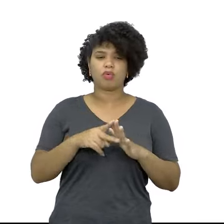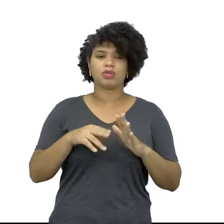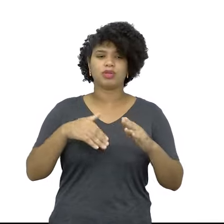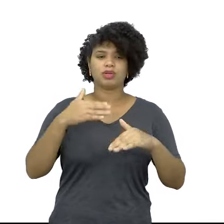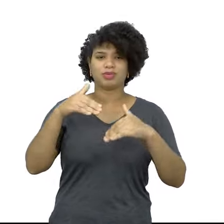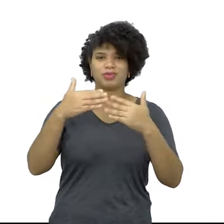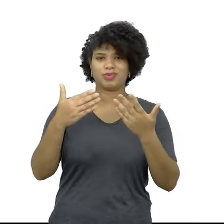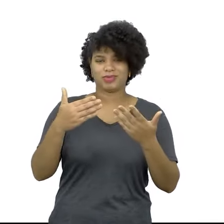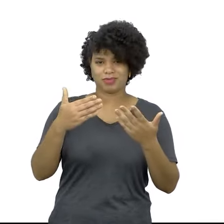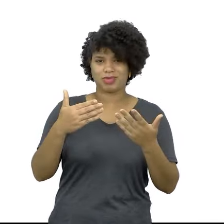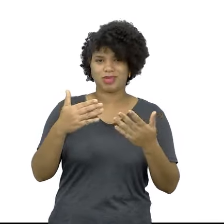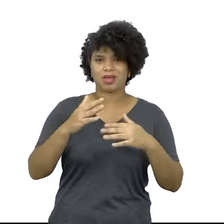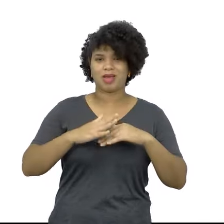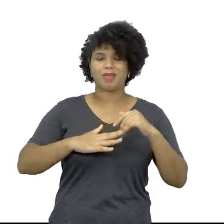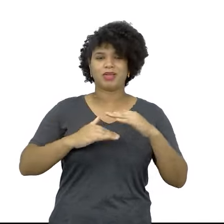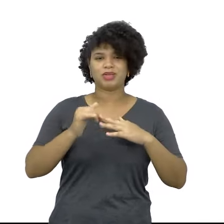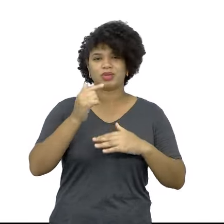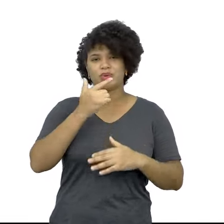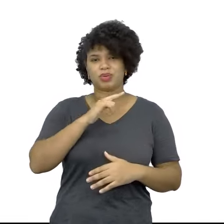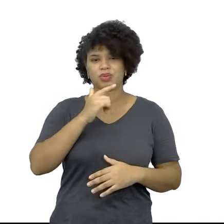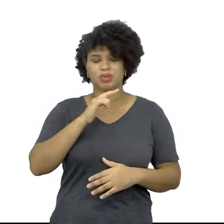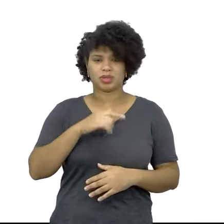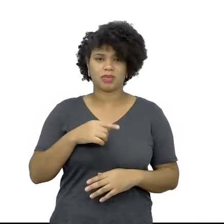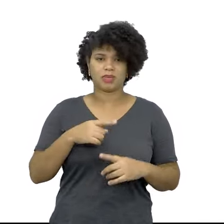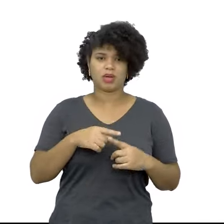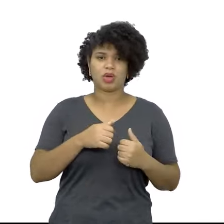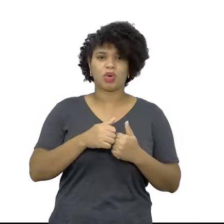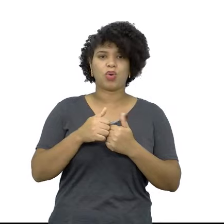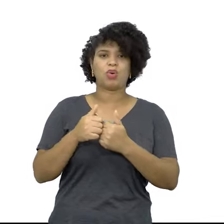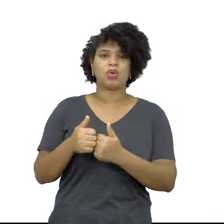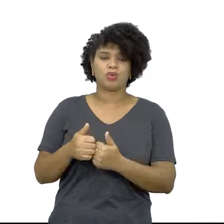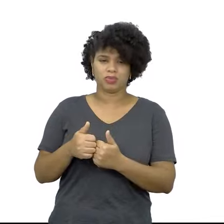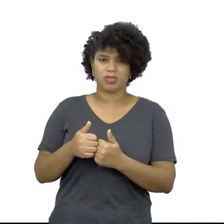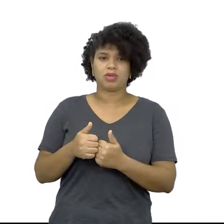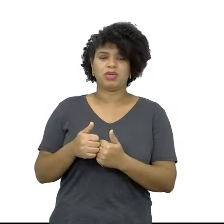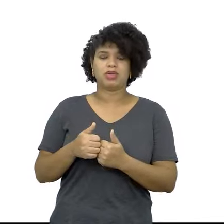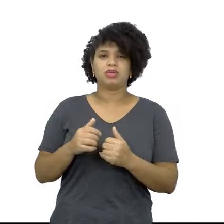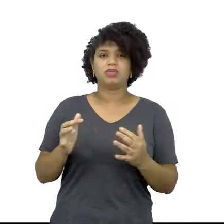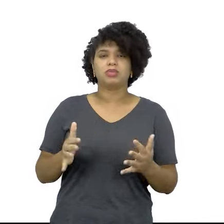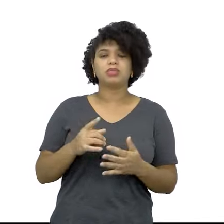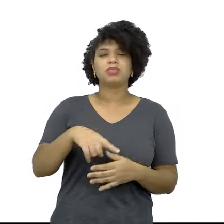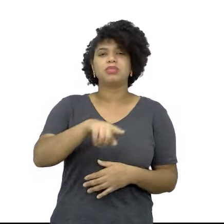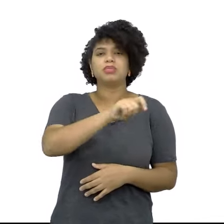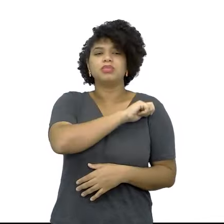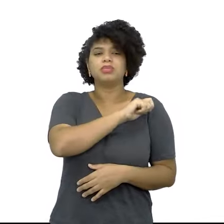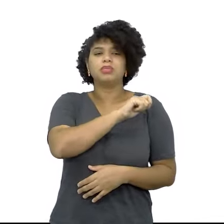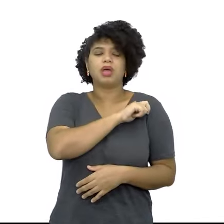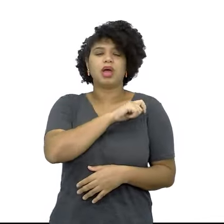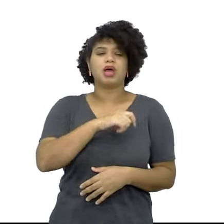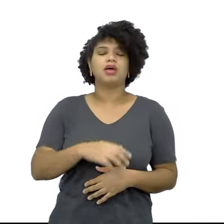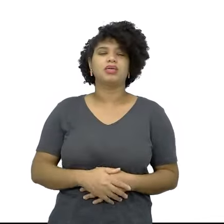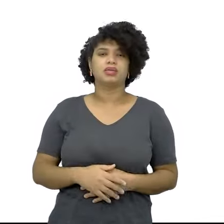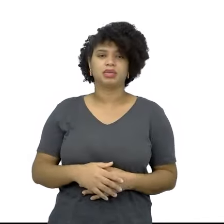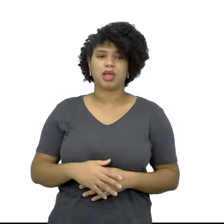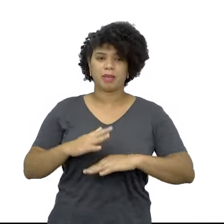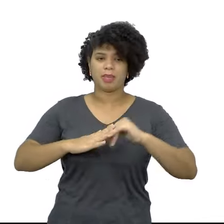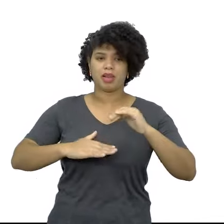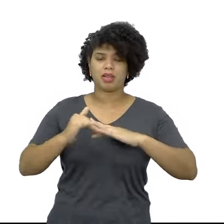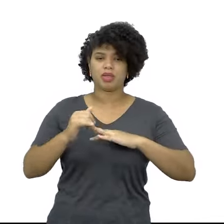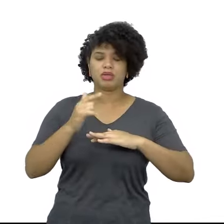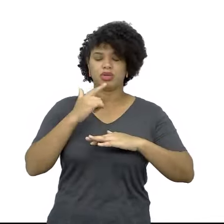desenvolvimento dessa habilidade em questão. O caminho percorrido leve o estudante a alcançar aquela